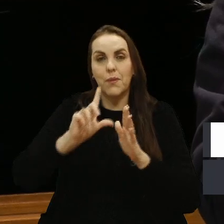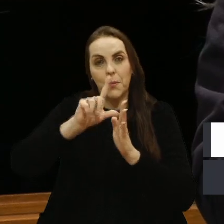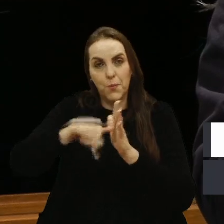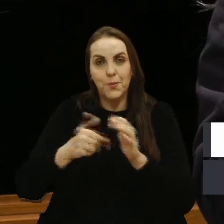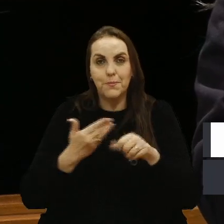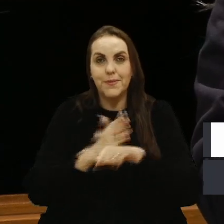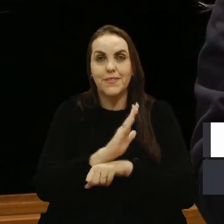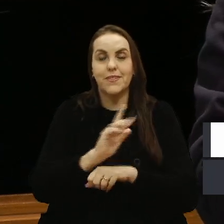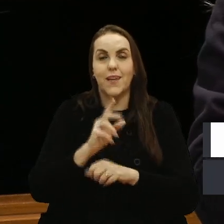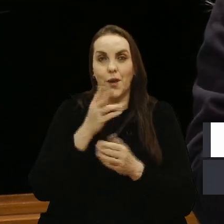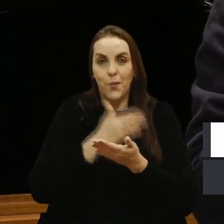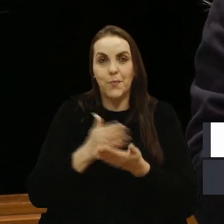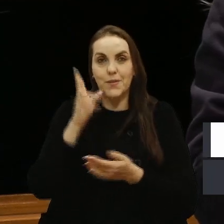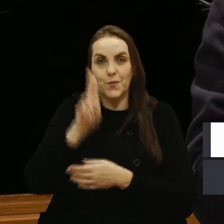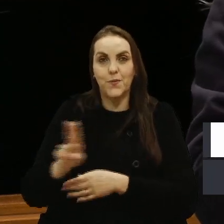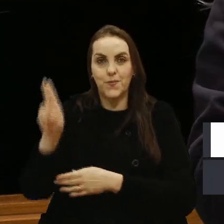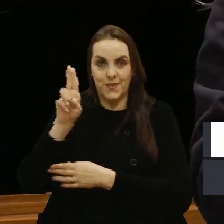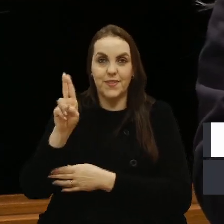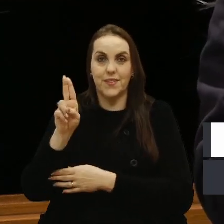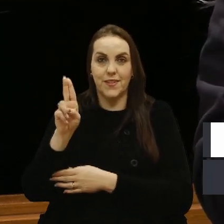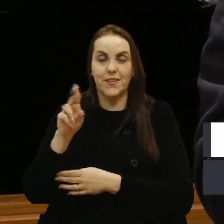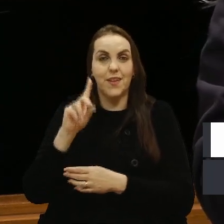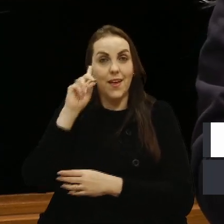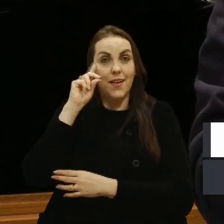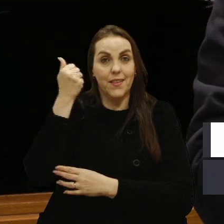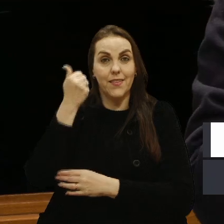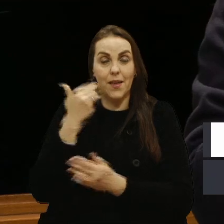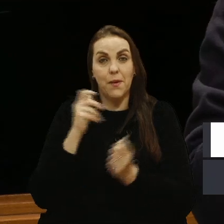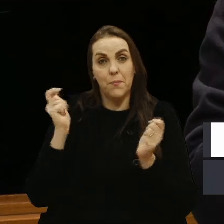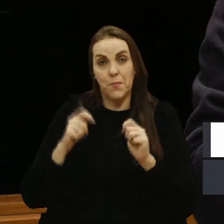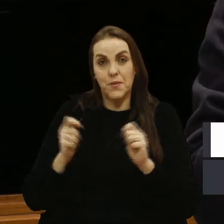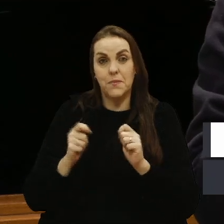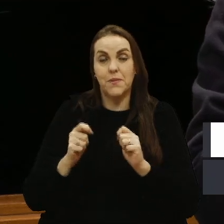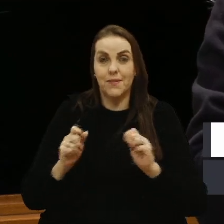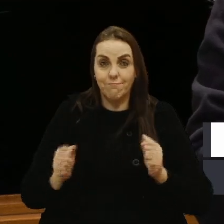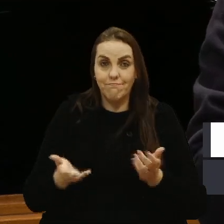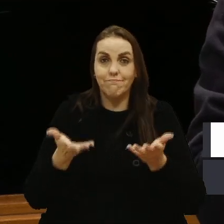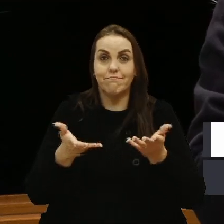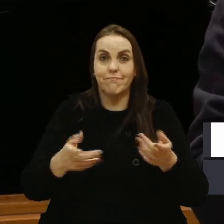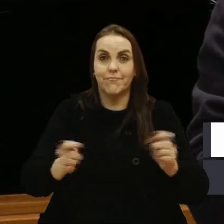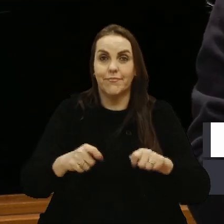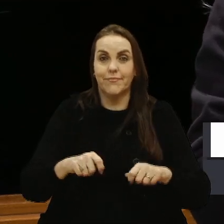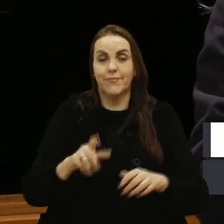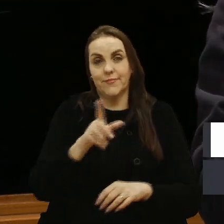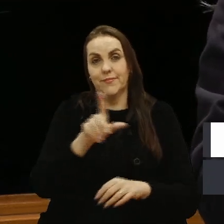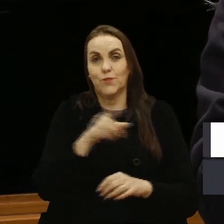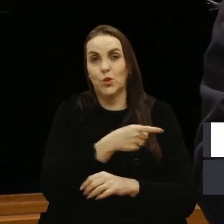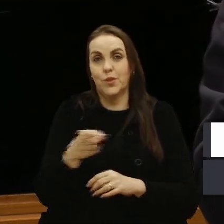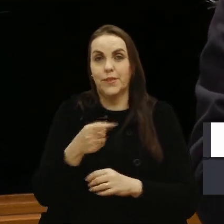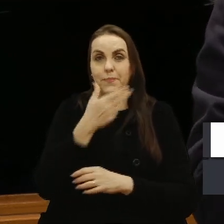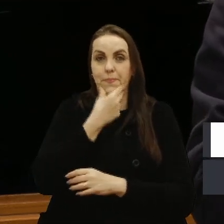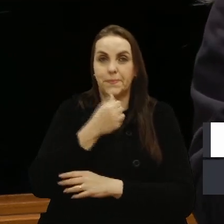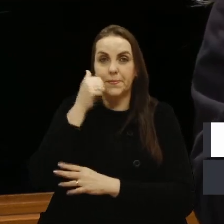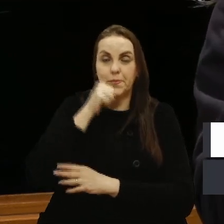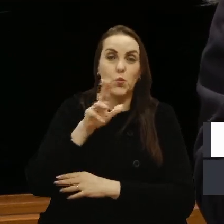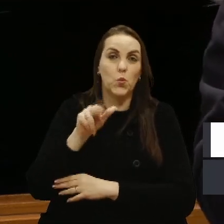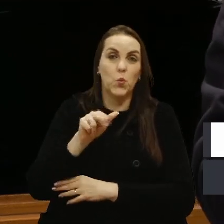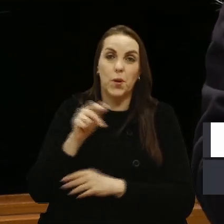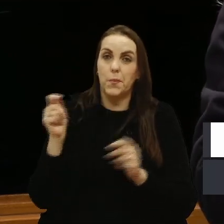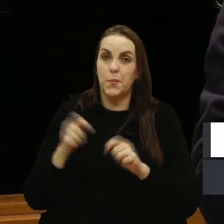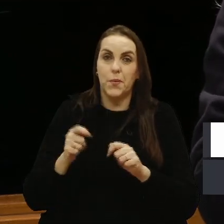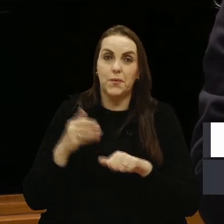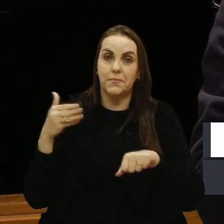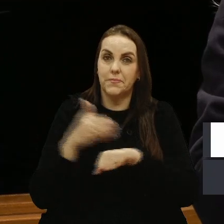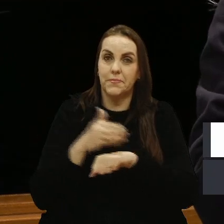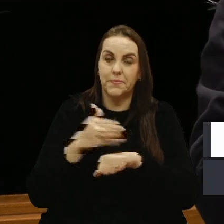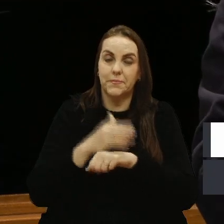essas iniciativas fazem com que a gente possa dar condições para aqueles e para aquelas que nunca puderam antes